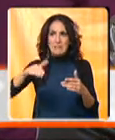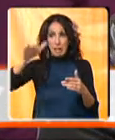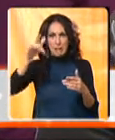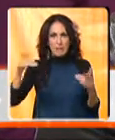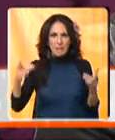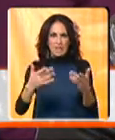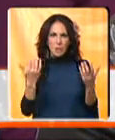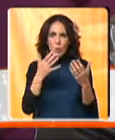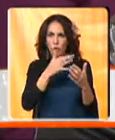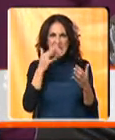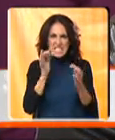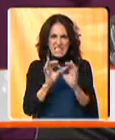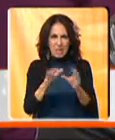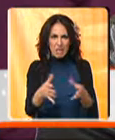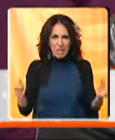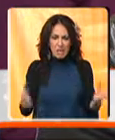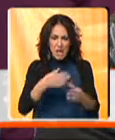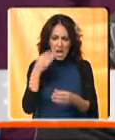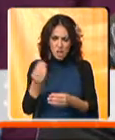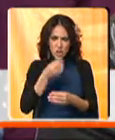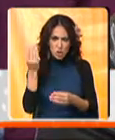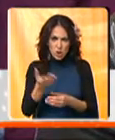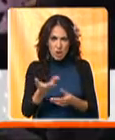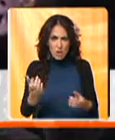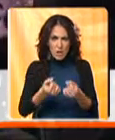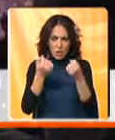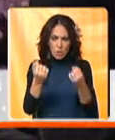47. É um jovem. Em idade ativa. A deixar